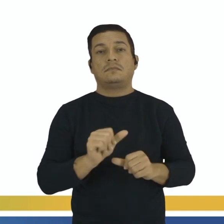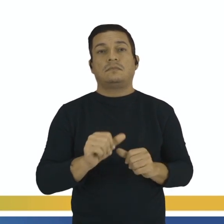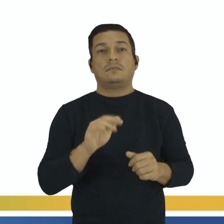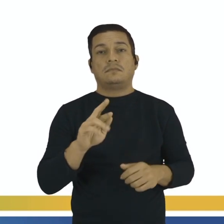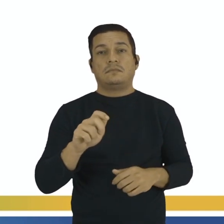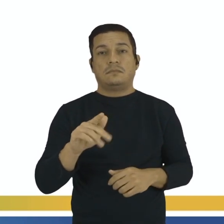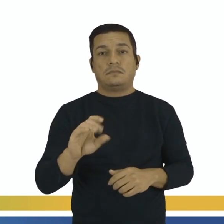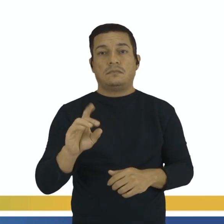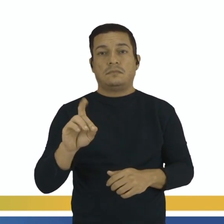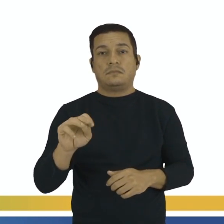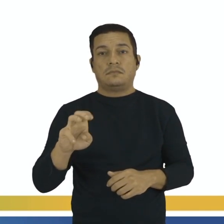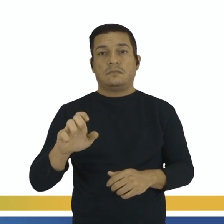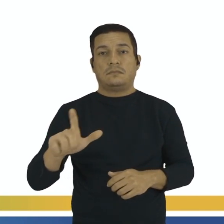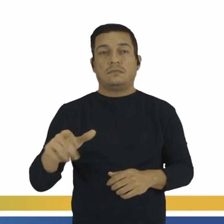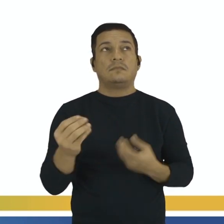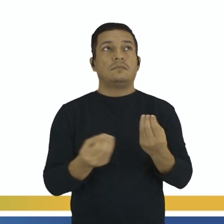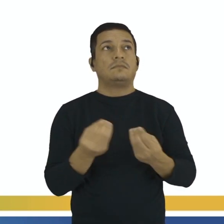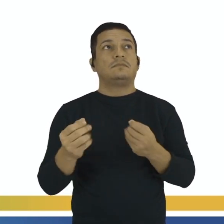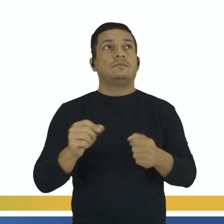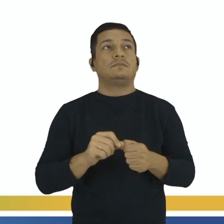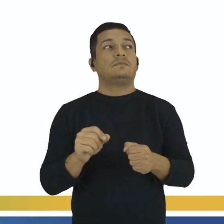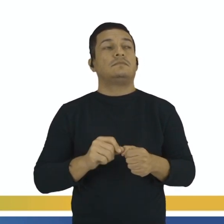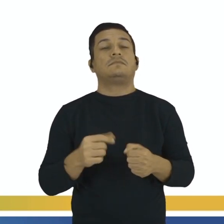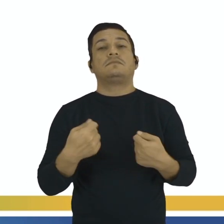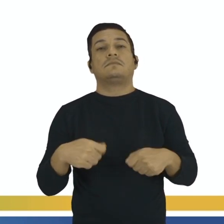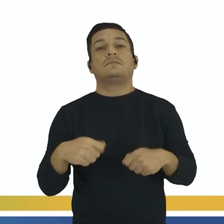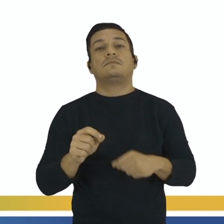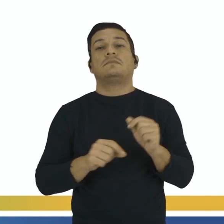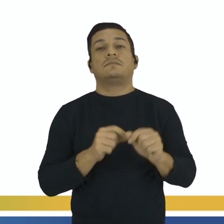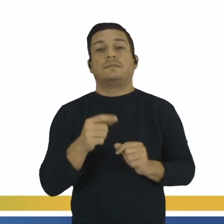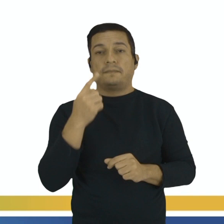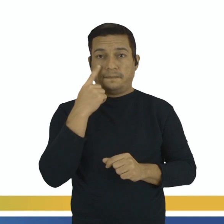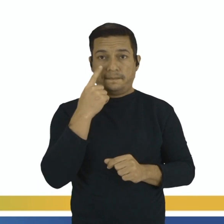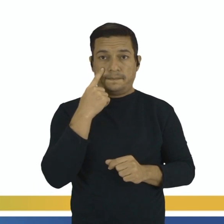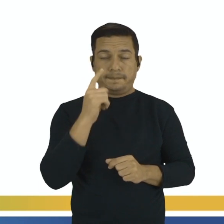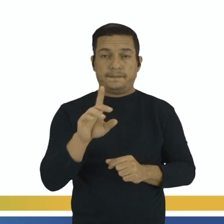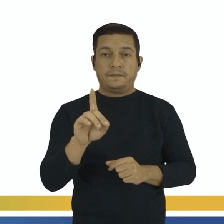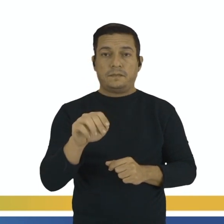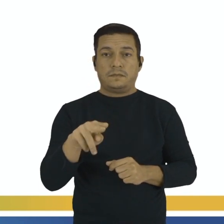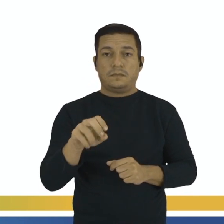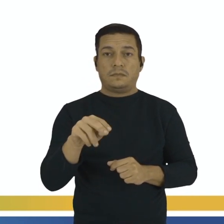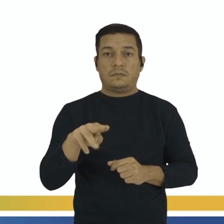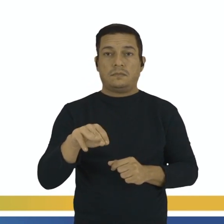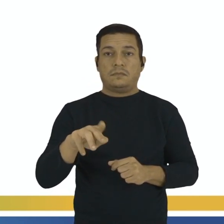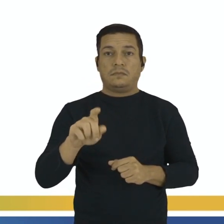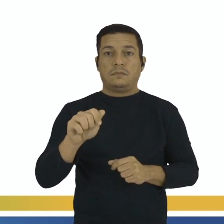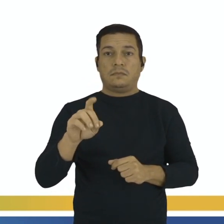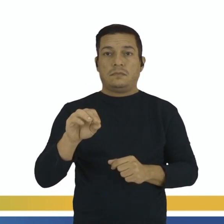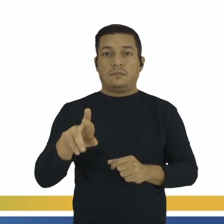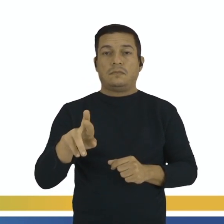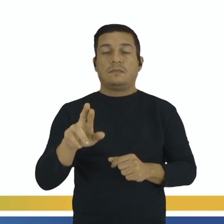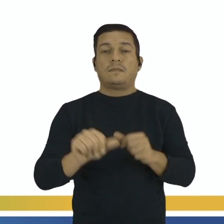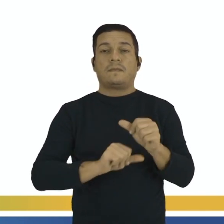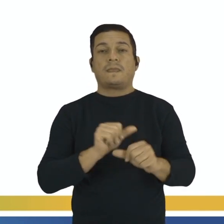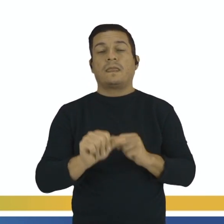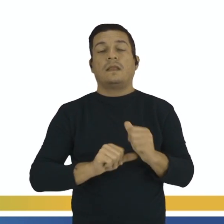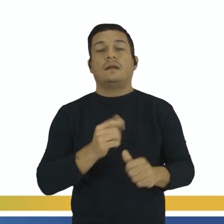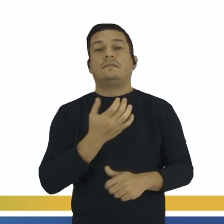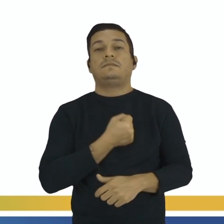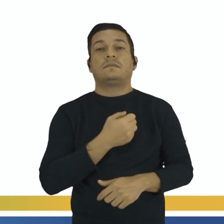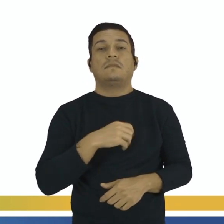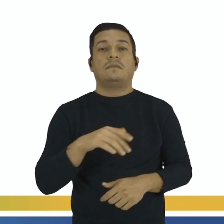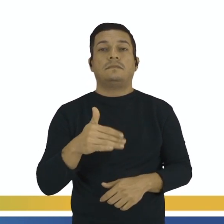uma fração decimal, como que eu vou fazer? Eu preciso pegar esse denominador e transformar aí num